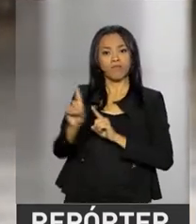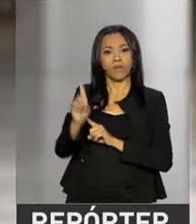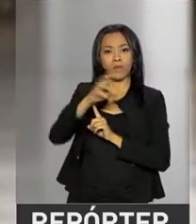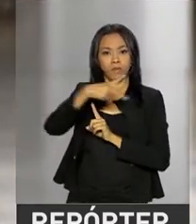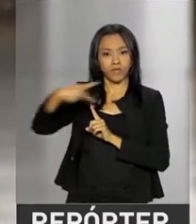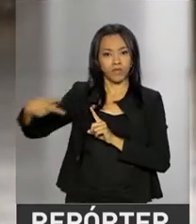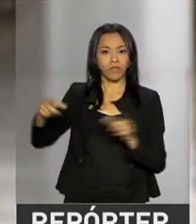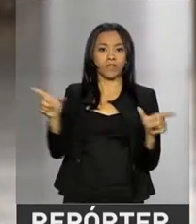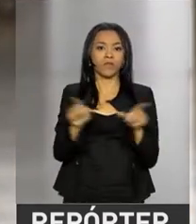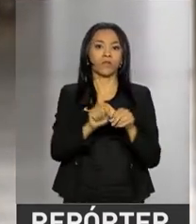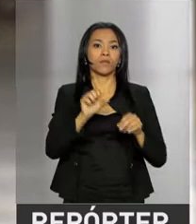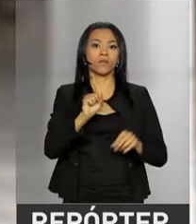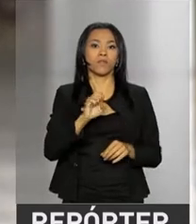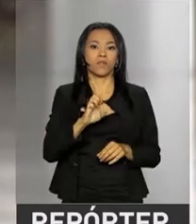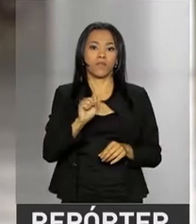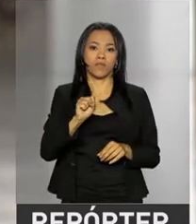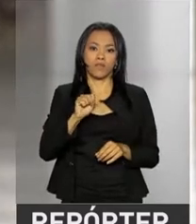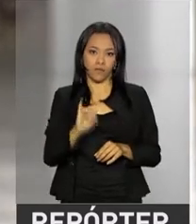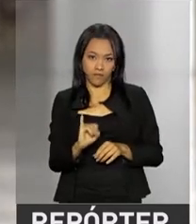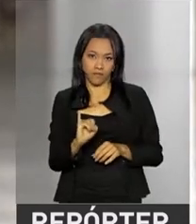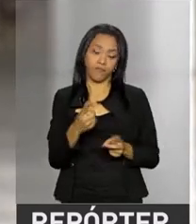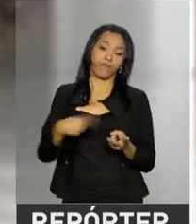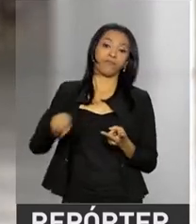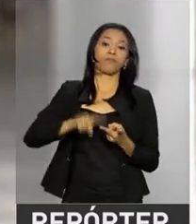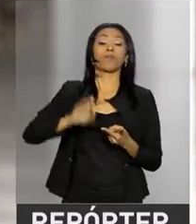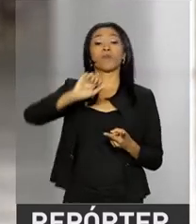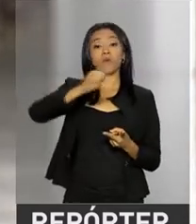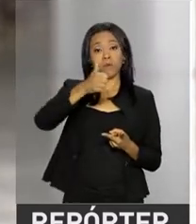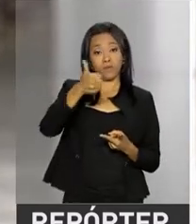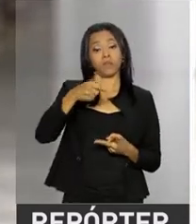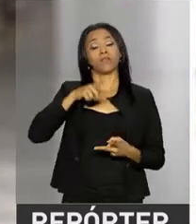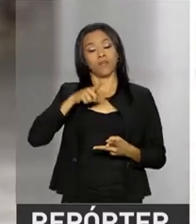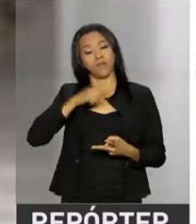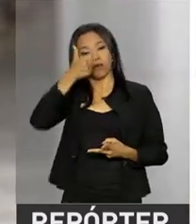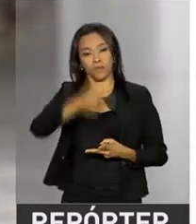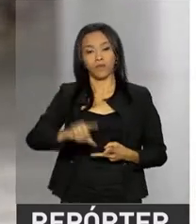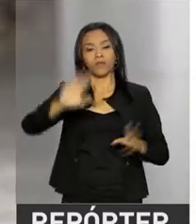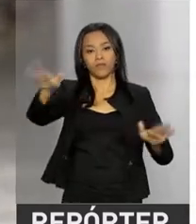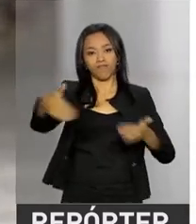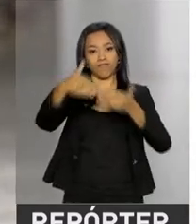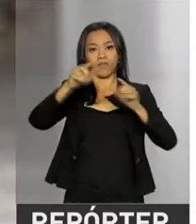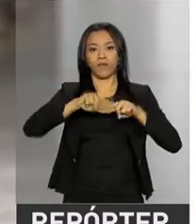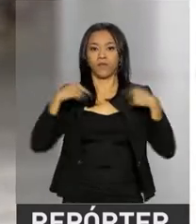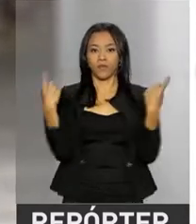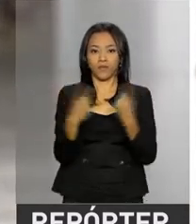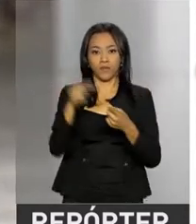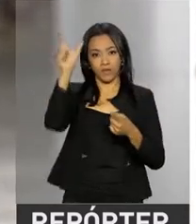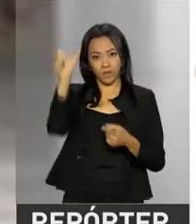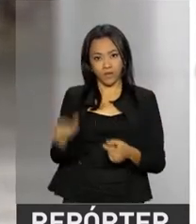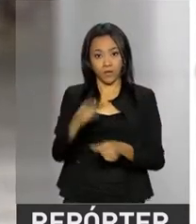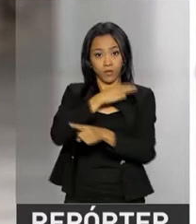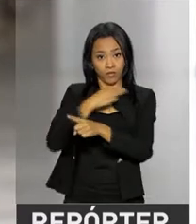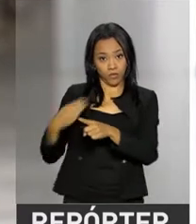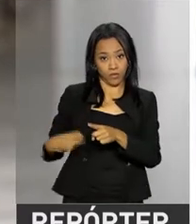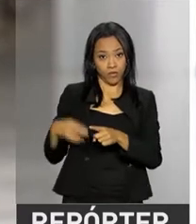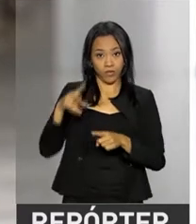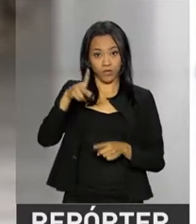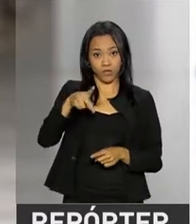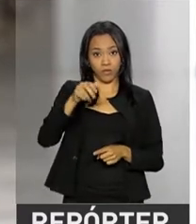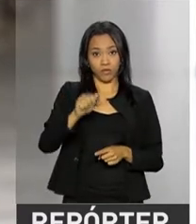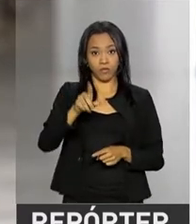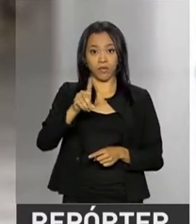joão henrique de almeida sousa às 11 horas o presidente tem reunião com os ministros da casa civil eliseu padilha e do planejamento de